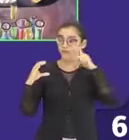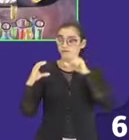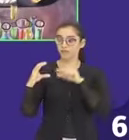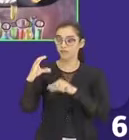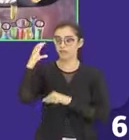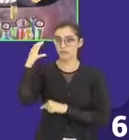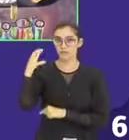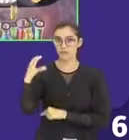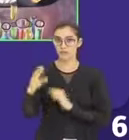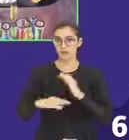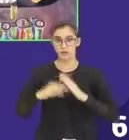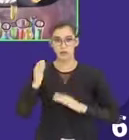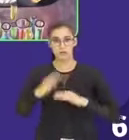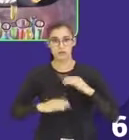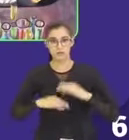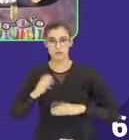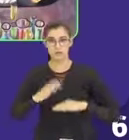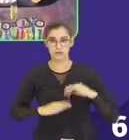Vou tentar fazer aquele cara ali.